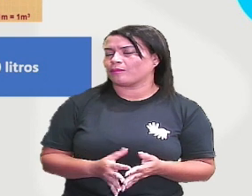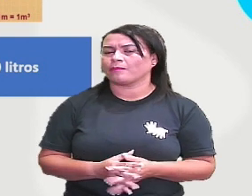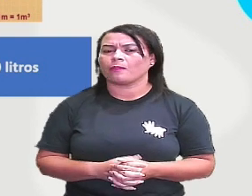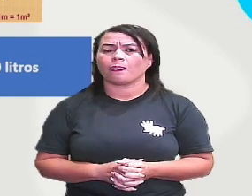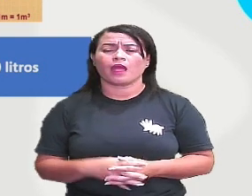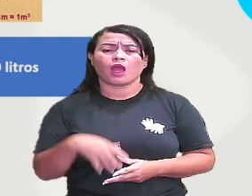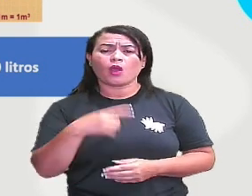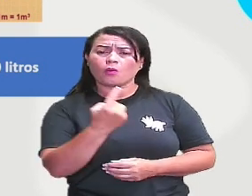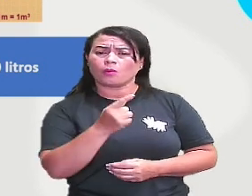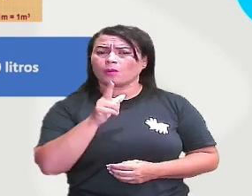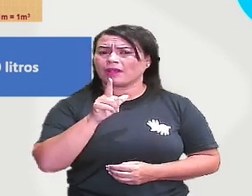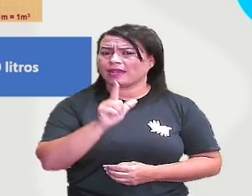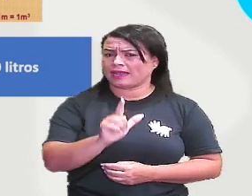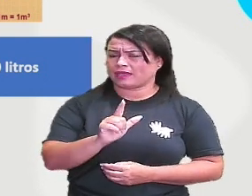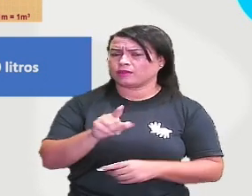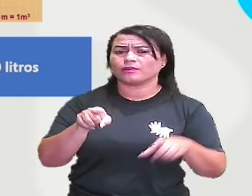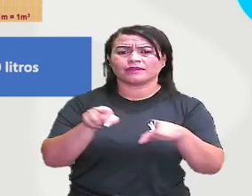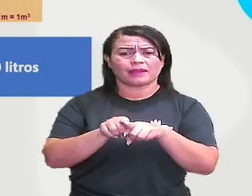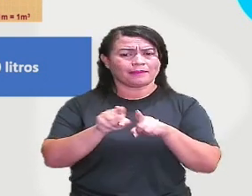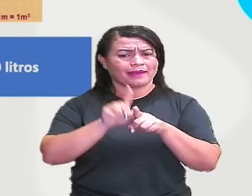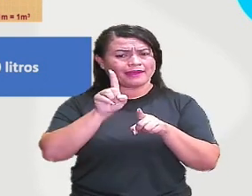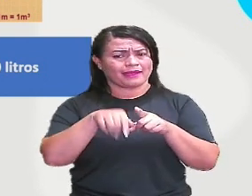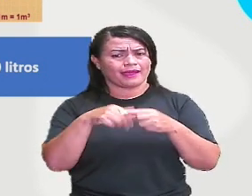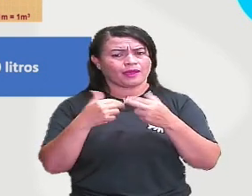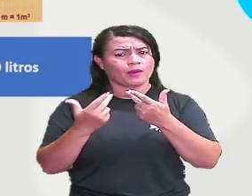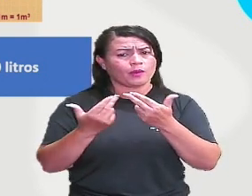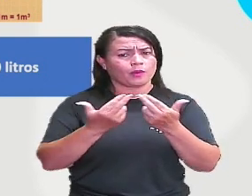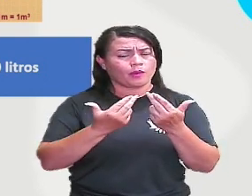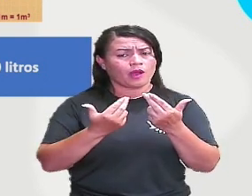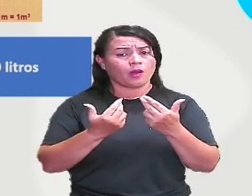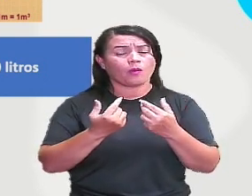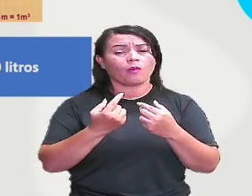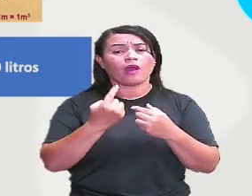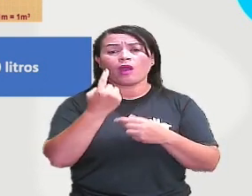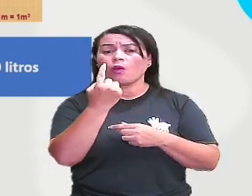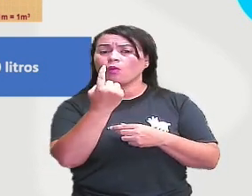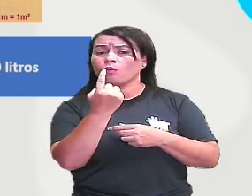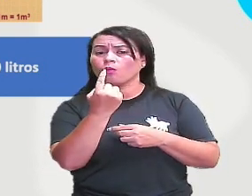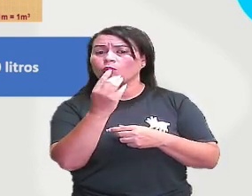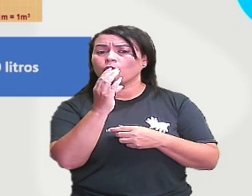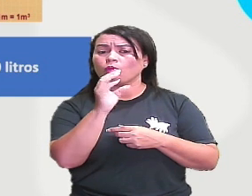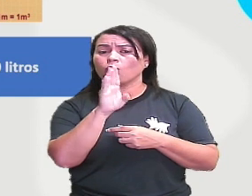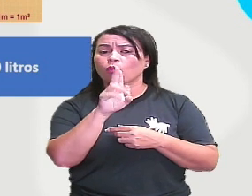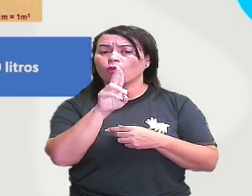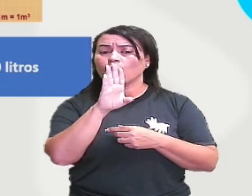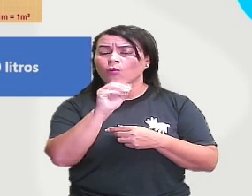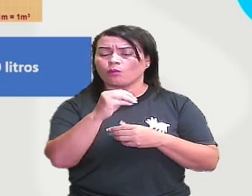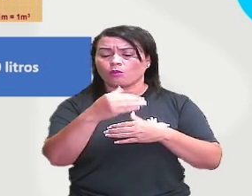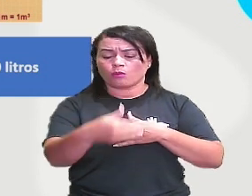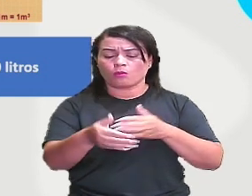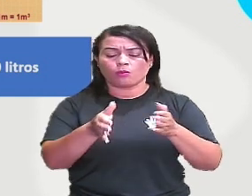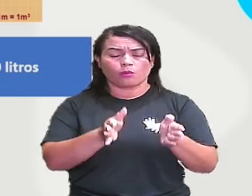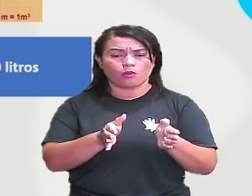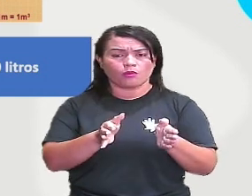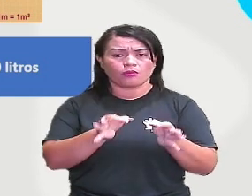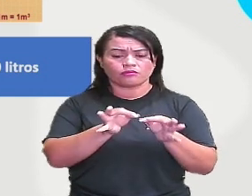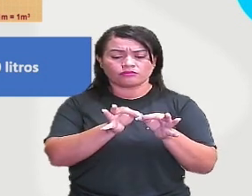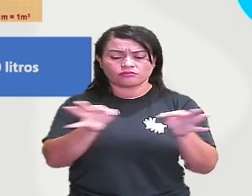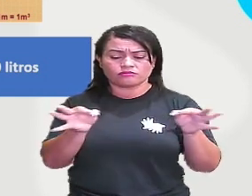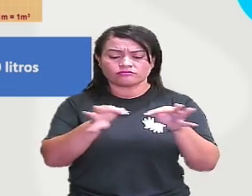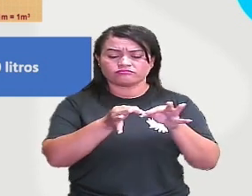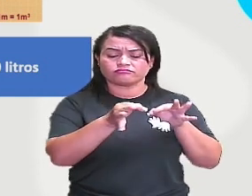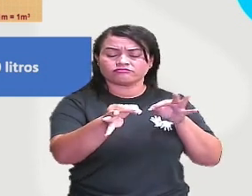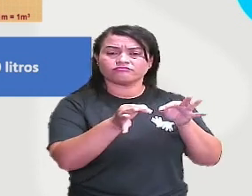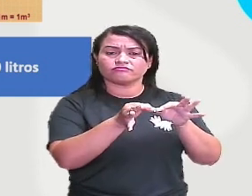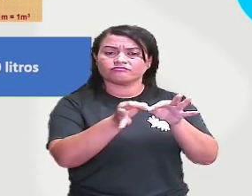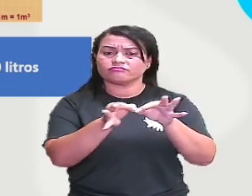1 litro, ele também é igual a 1 cubo, em que a medida de suas arestas é